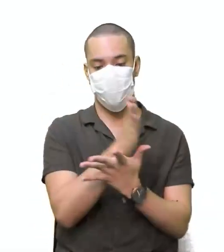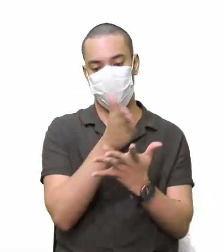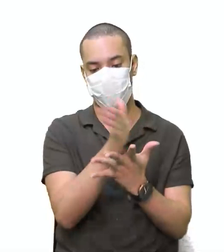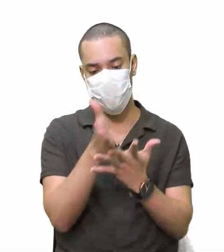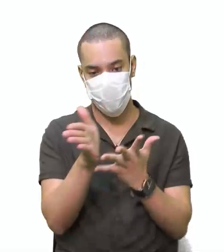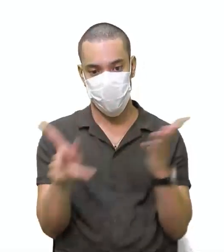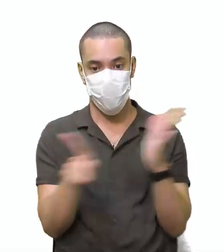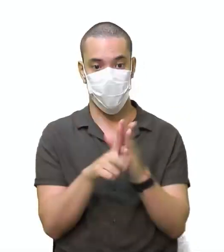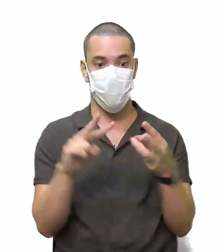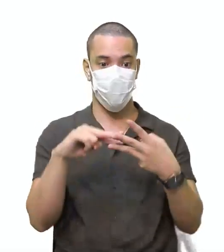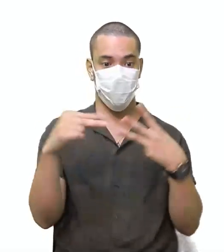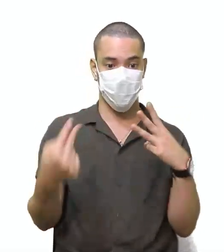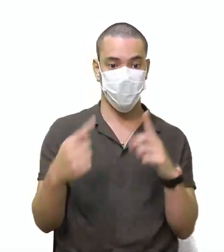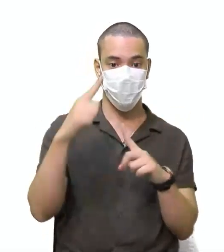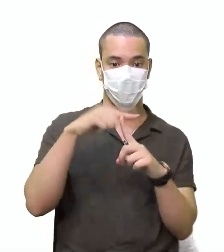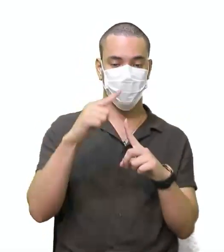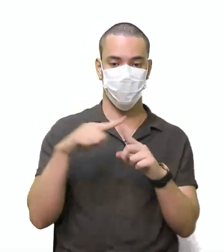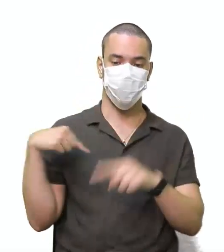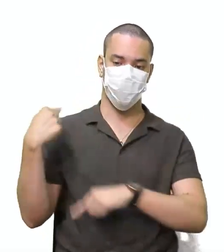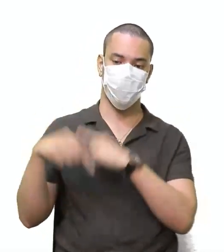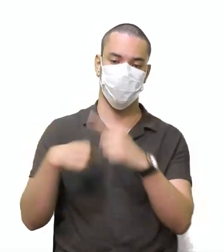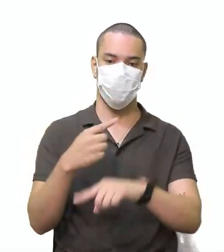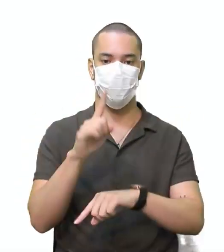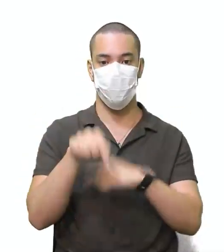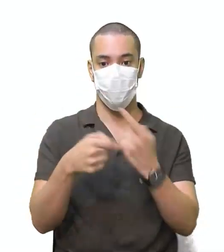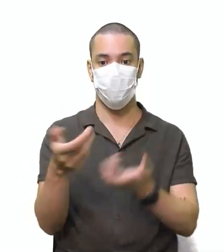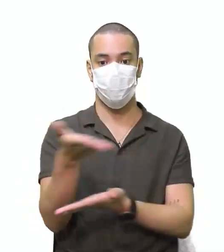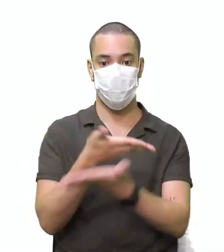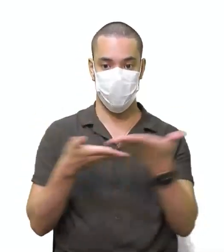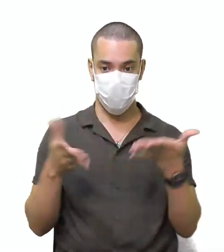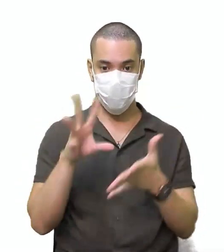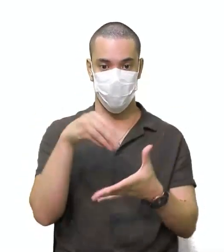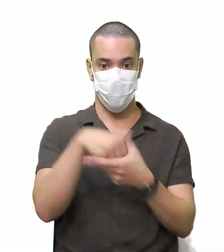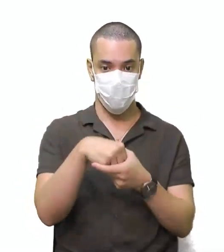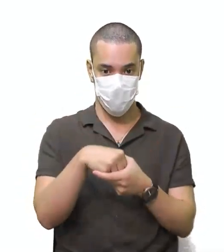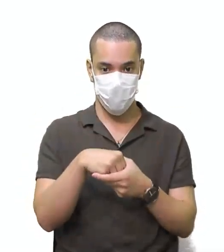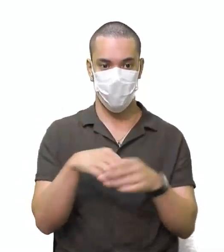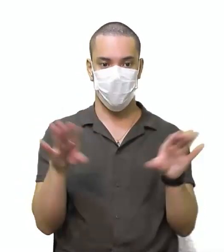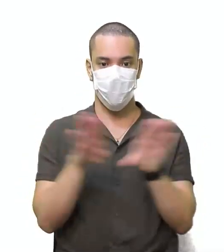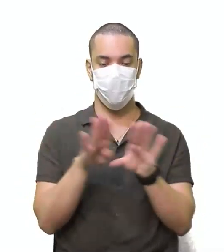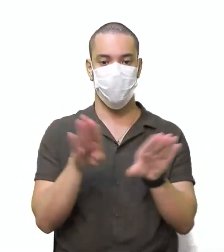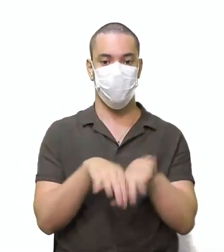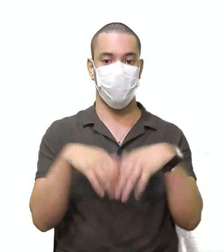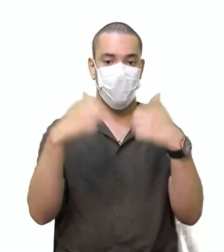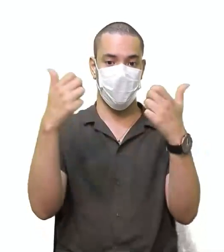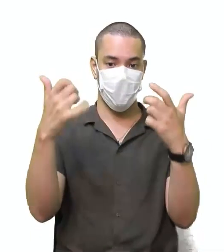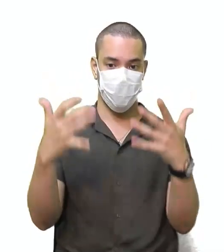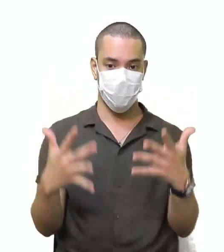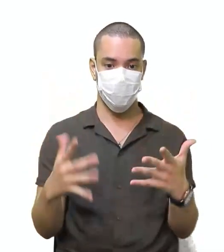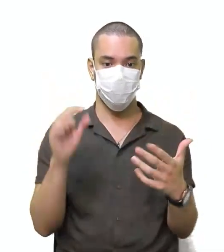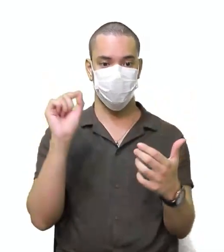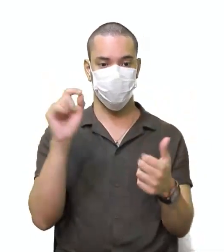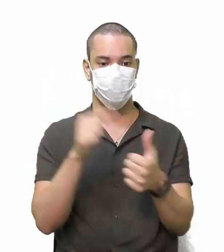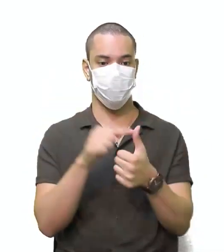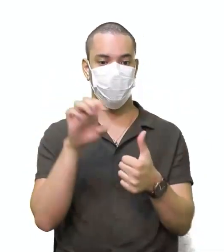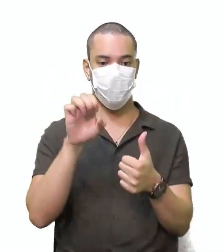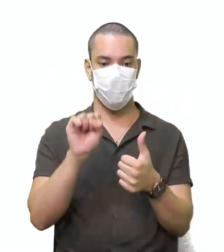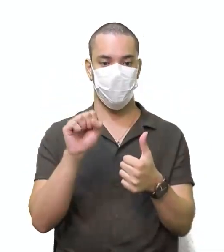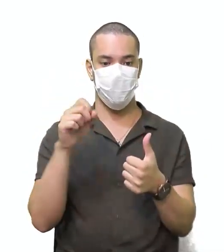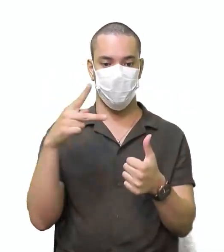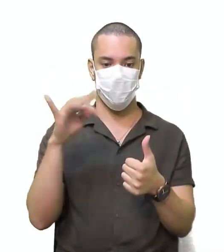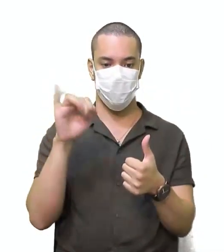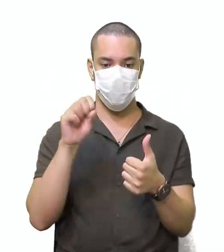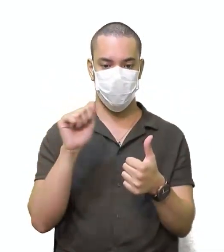né, primeiramente. Depois falamos sobre interações gênicas. Dentro dessas interações, a gente citou aí epistasia e